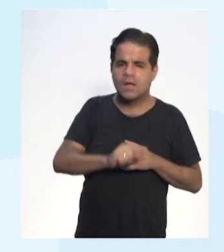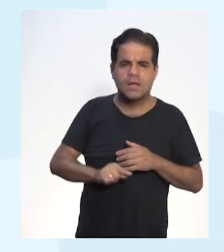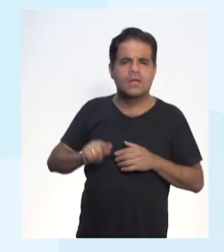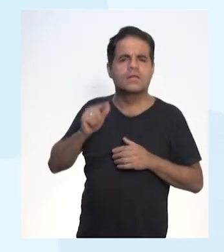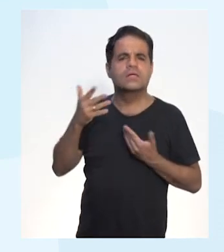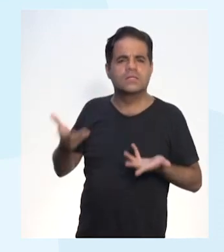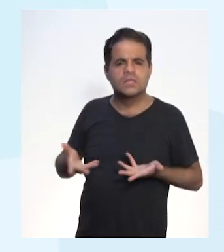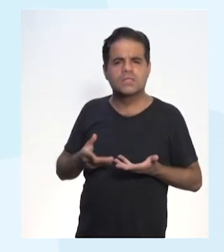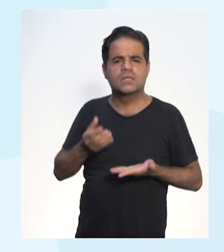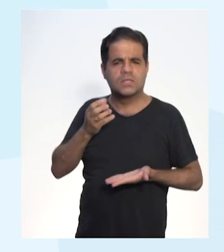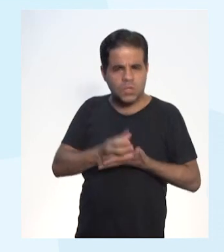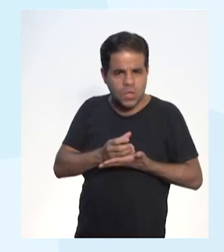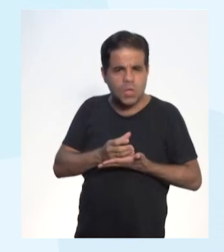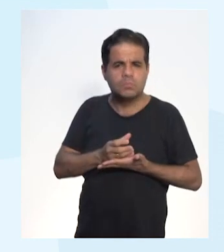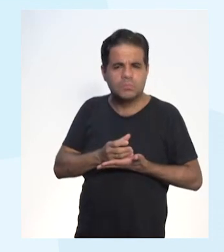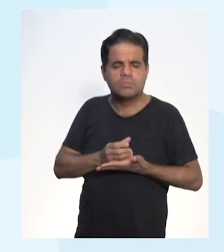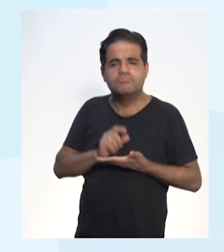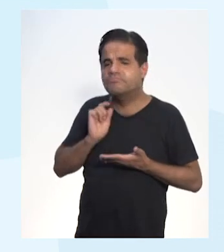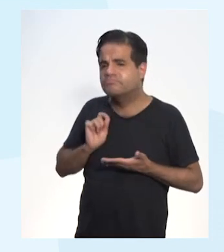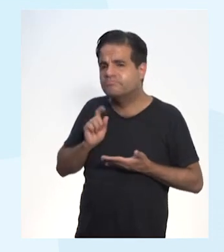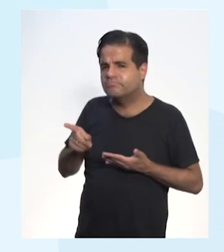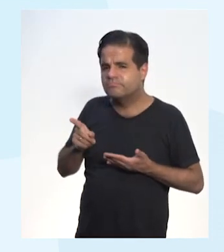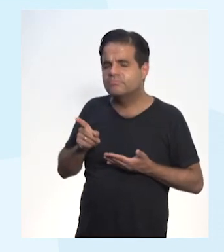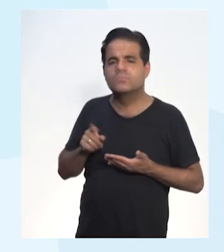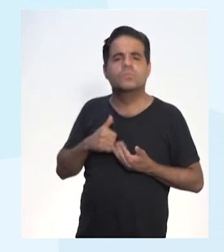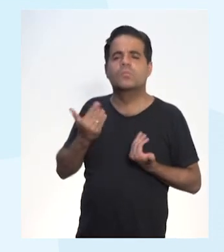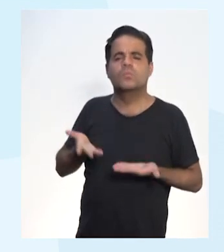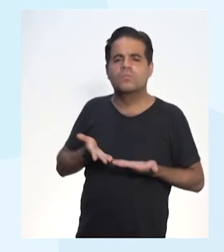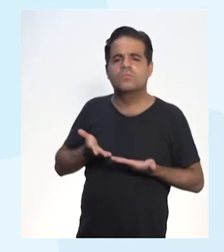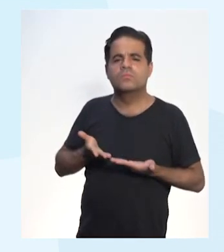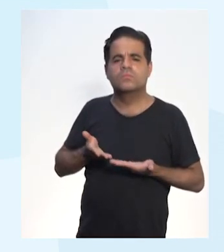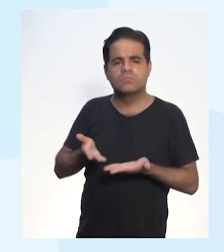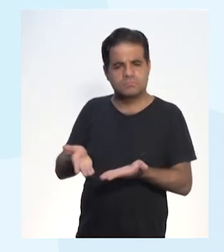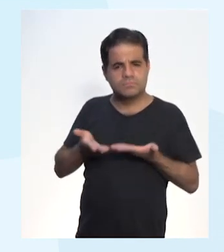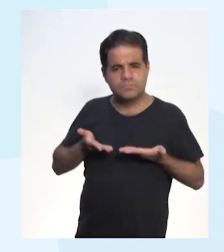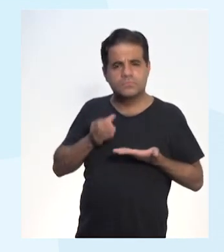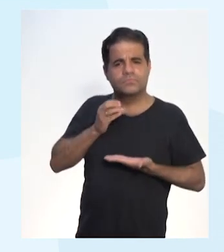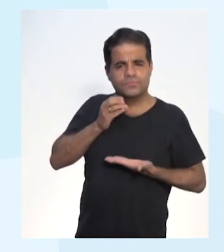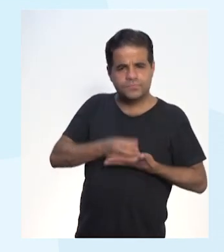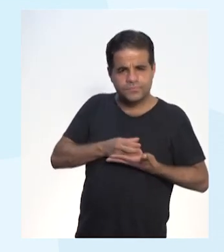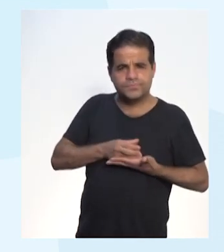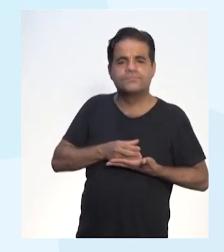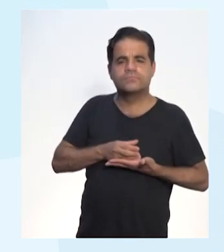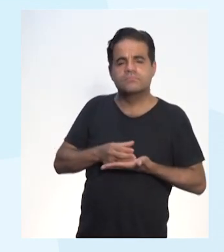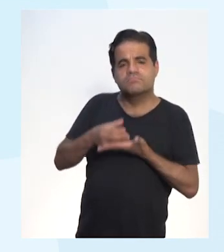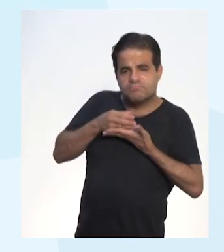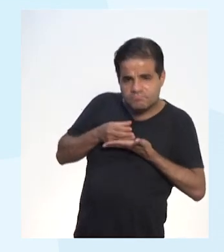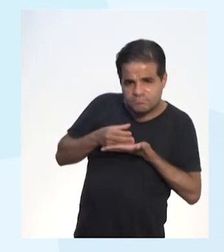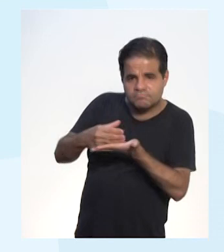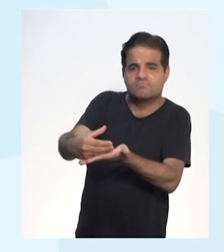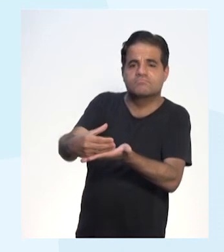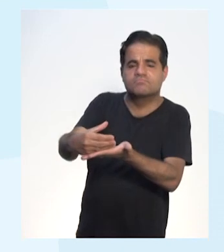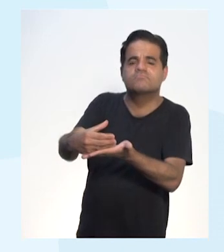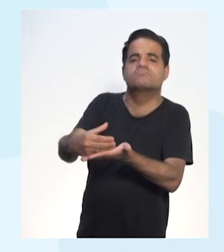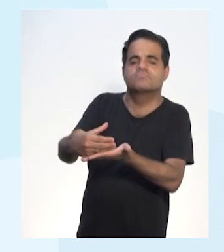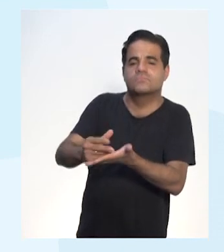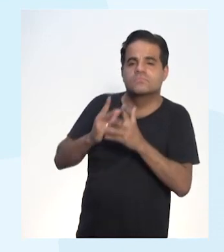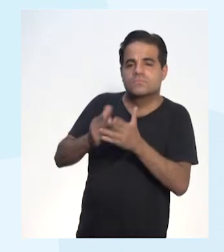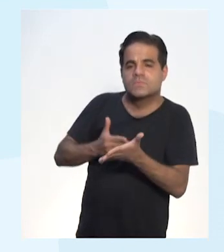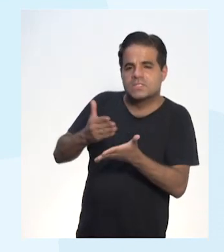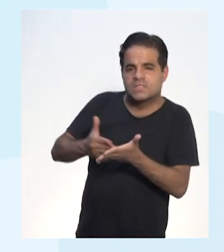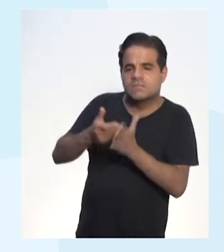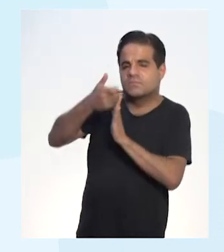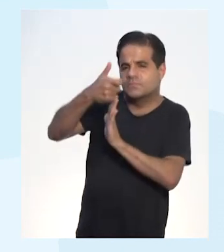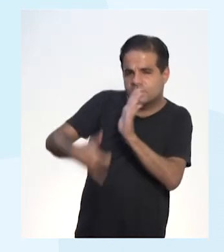Giba, uma xícara aí embaixo? Um copo, né? É qual desses copos? Um recipiente. É melhor, né, Giba? Ficou mais igual os livros paradidáticos,